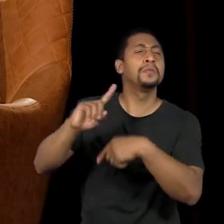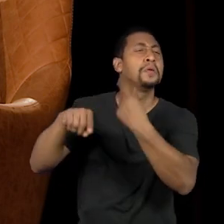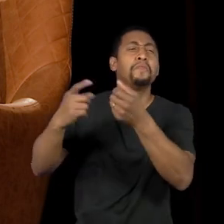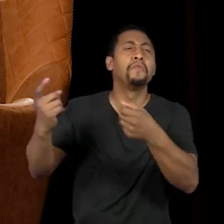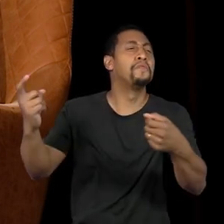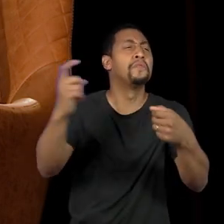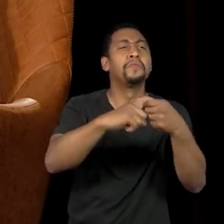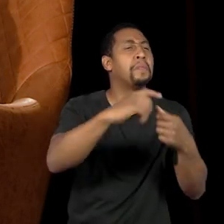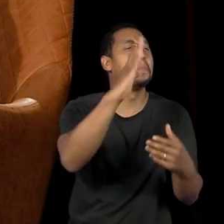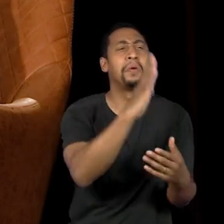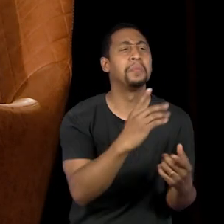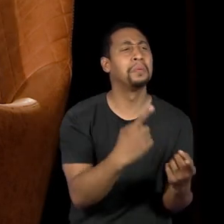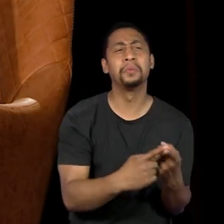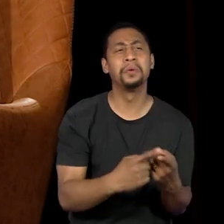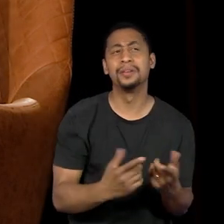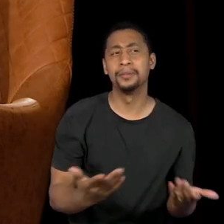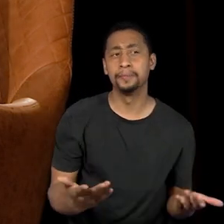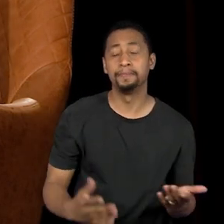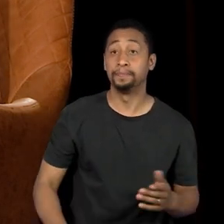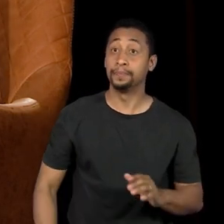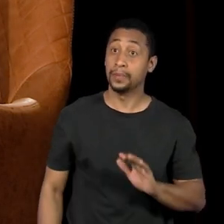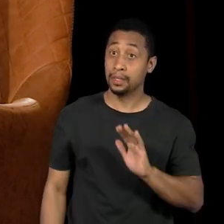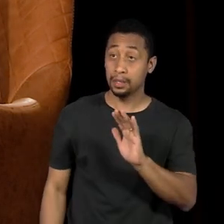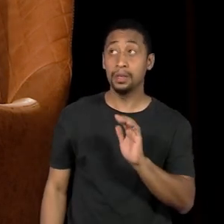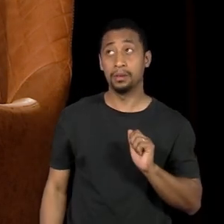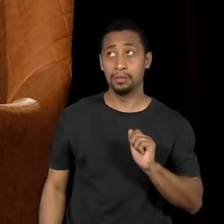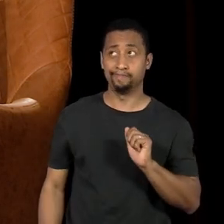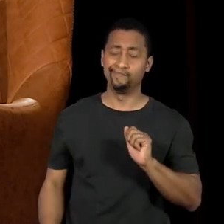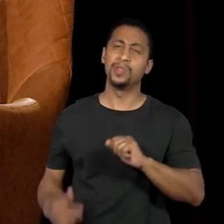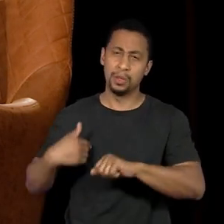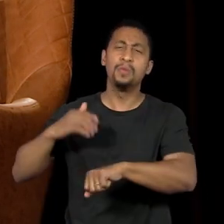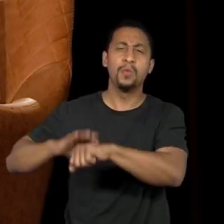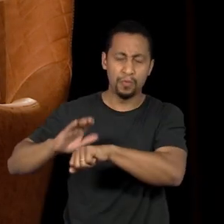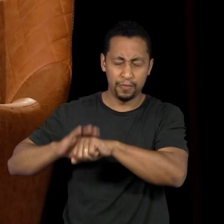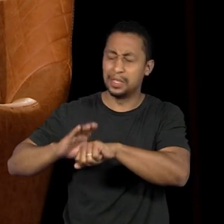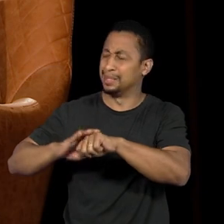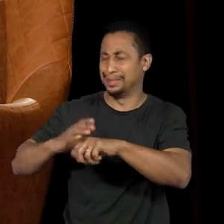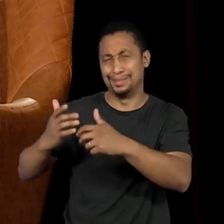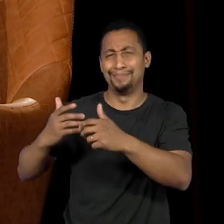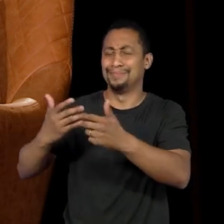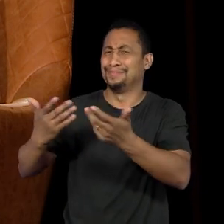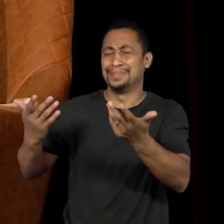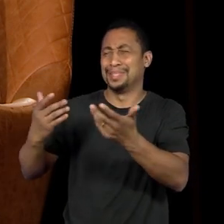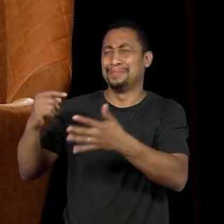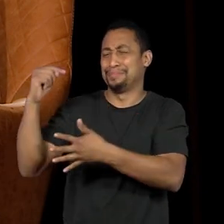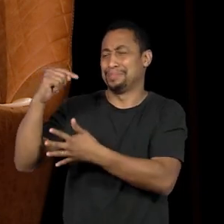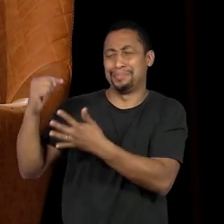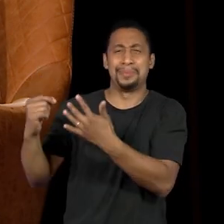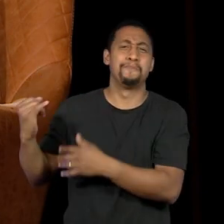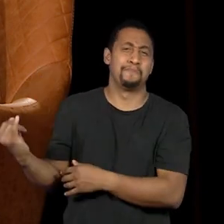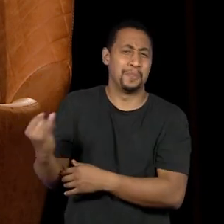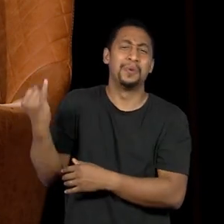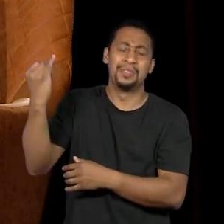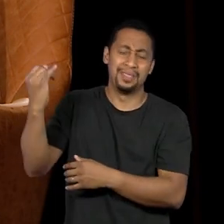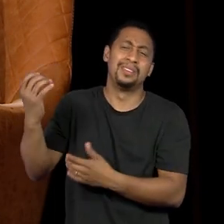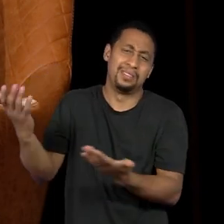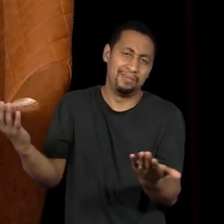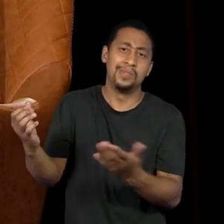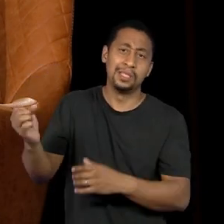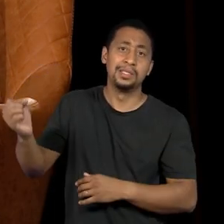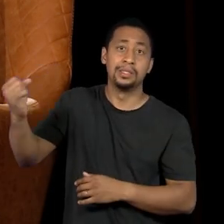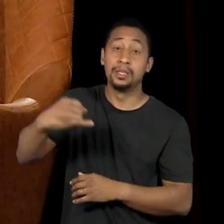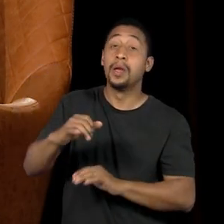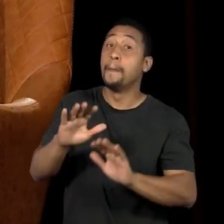fiz várias coisas importantes e chegou um dia que bateu, né, aquela coisa, ou eu